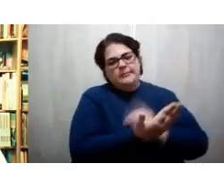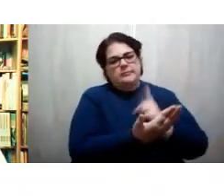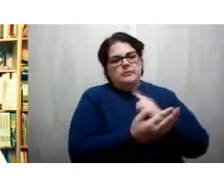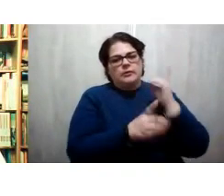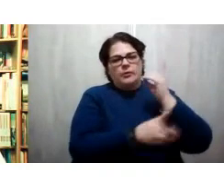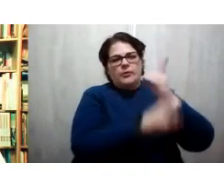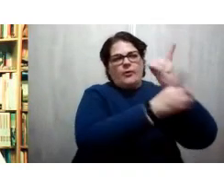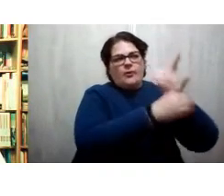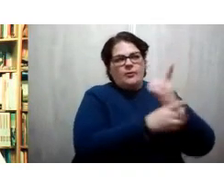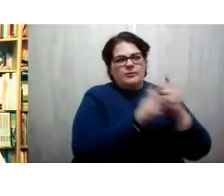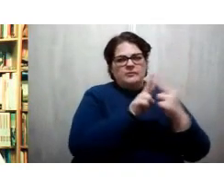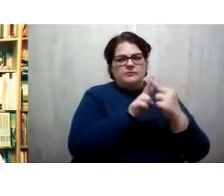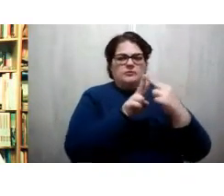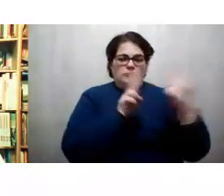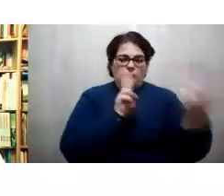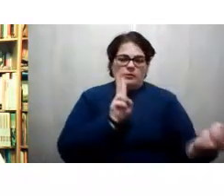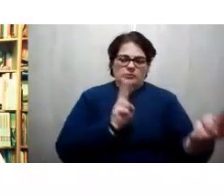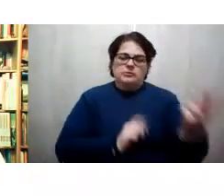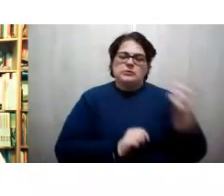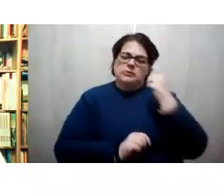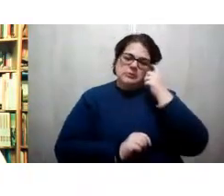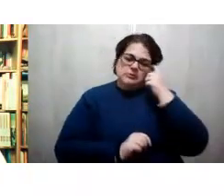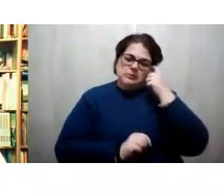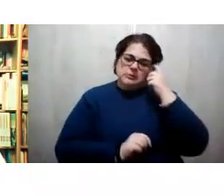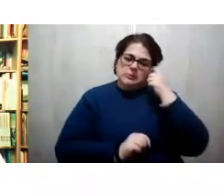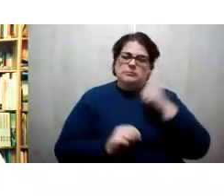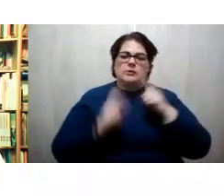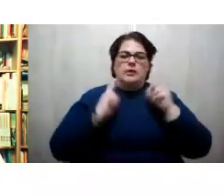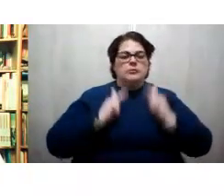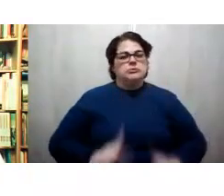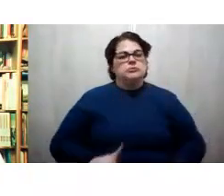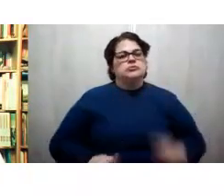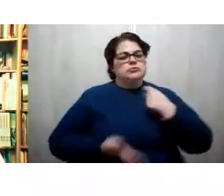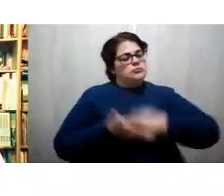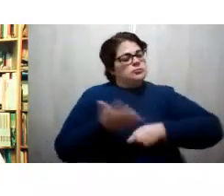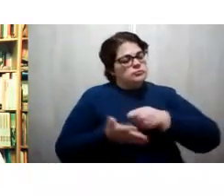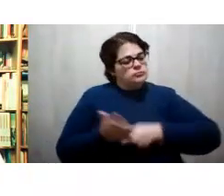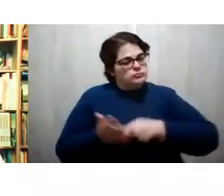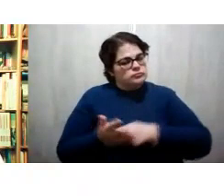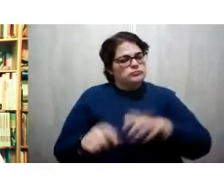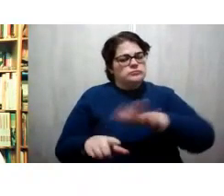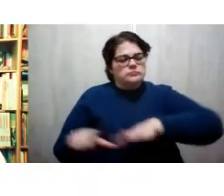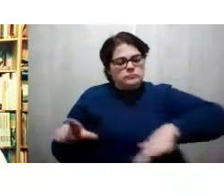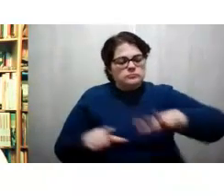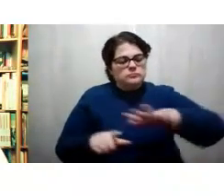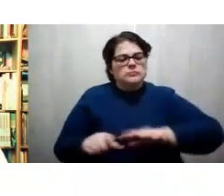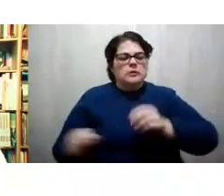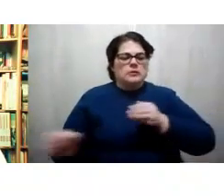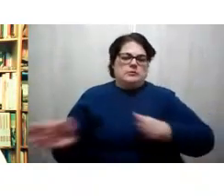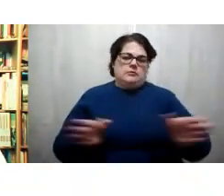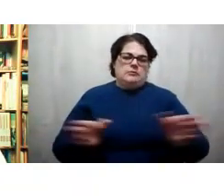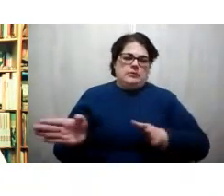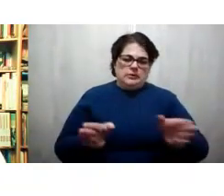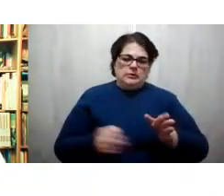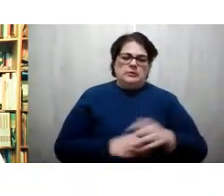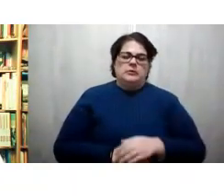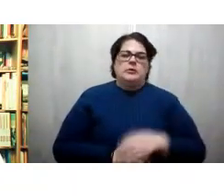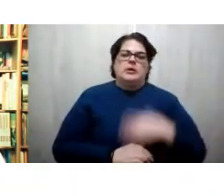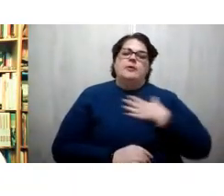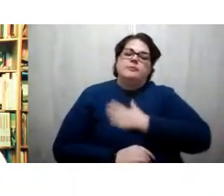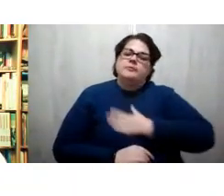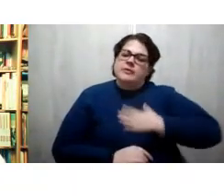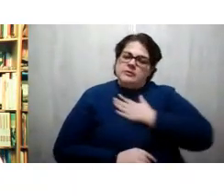aqui virtualmente, pessoas extremamente engajadas no tema acessibilidade. Um prazer muito grande estar